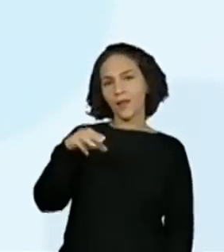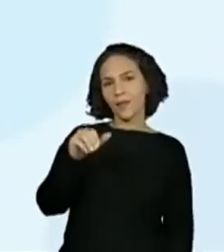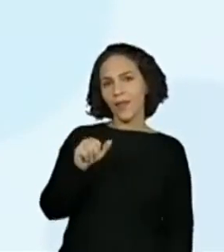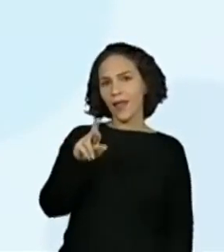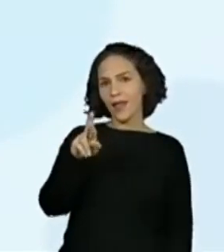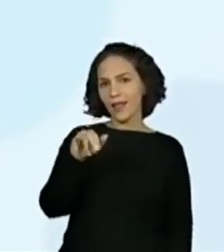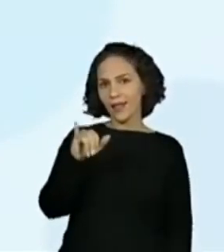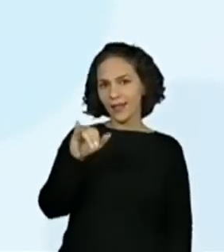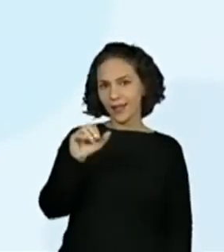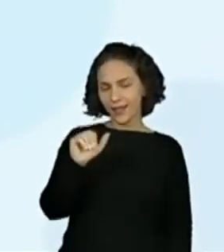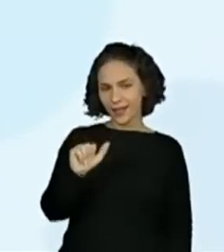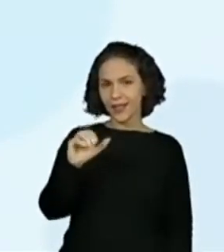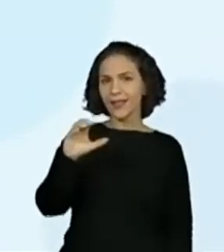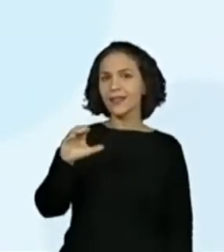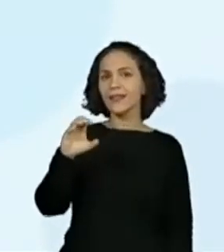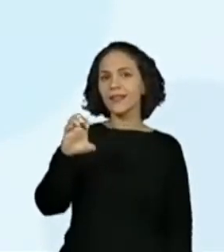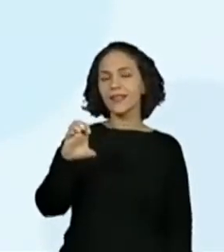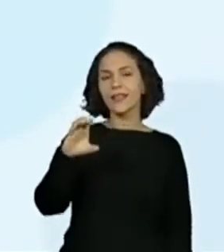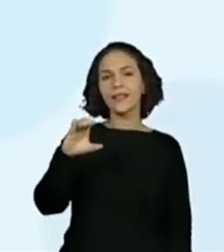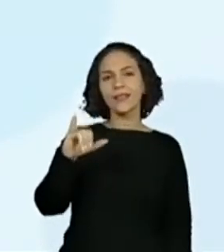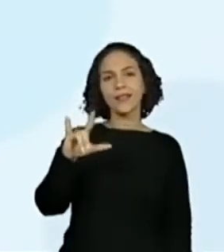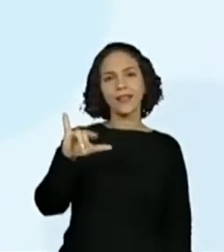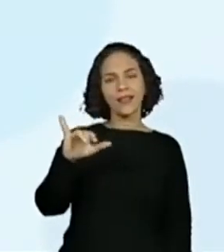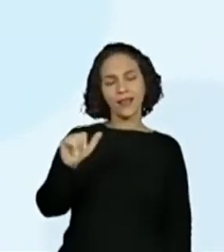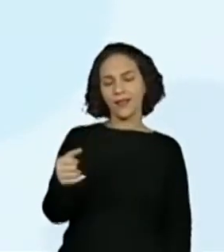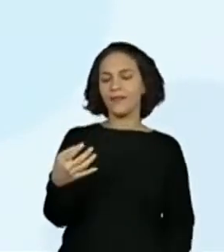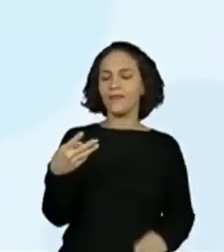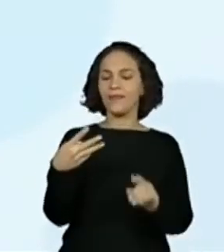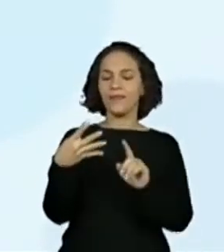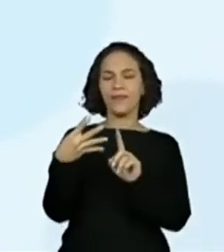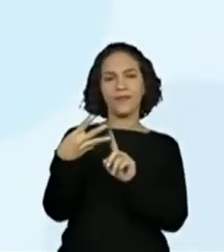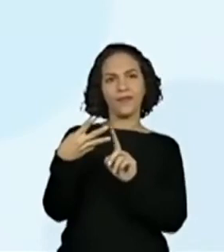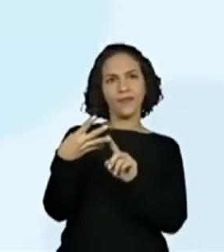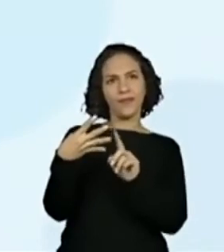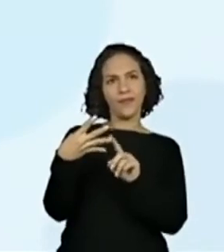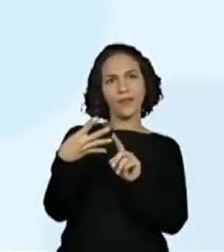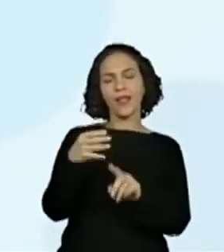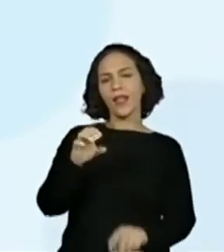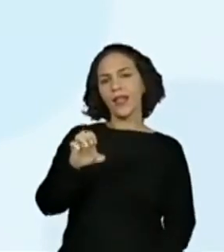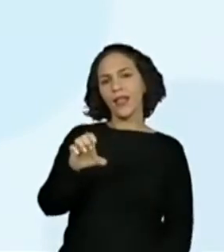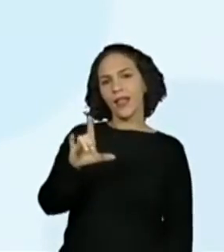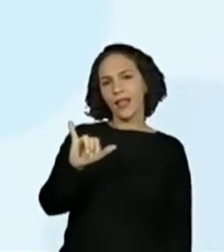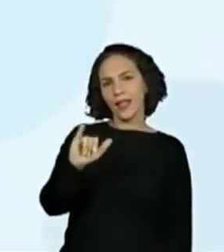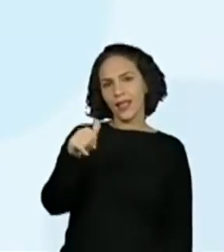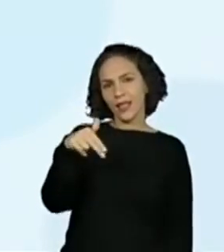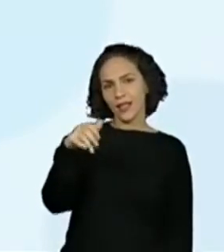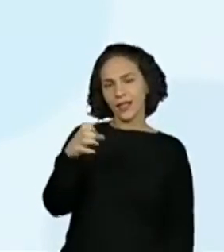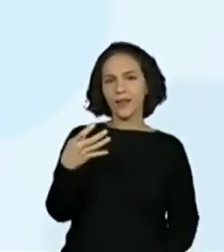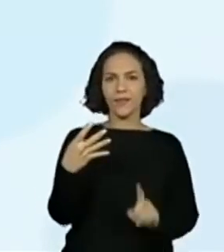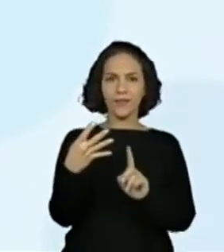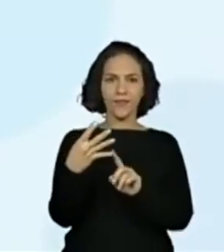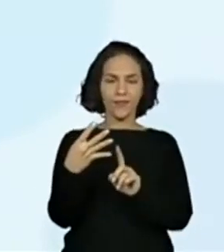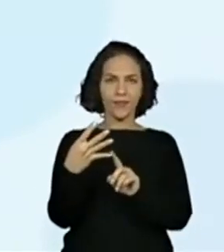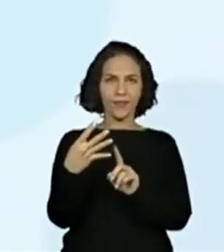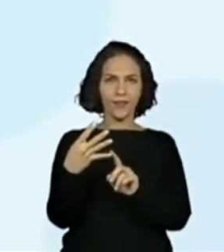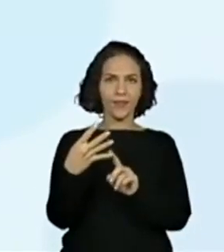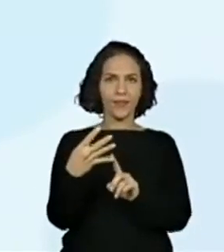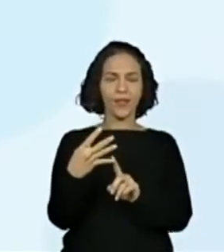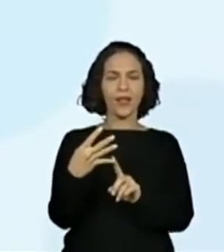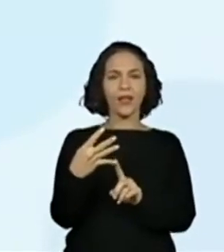Grace. Eles são os 4 netos do seu José e da dona Cleonice, se eu não me engano, que a